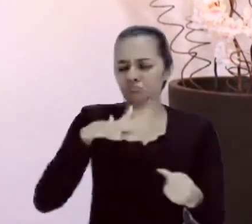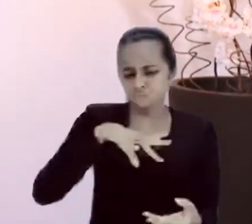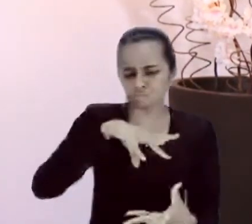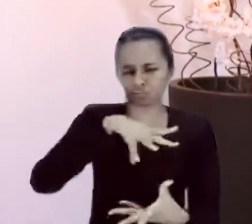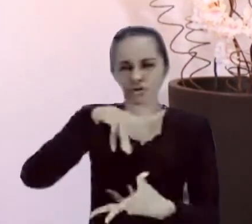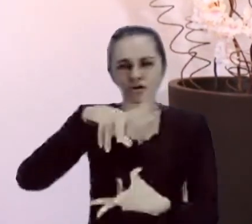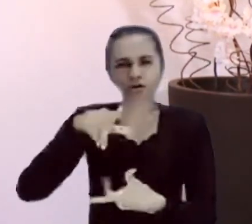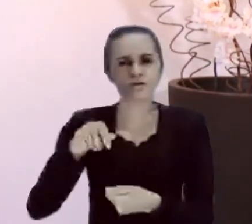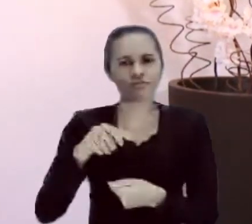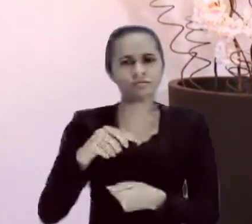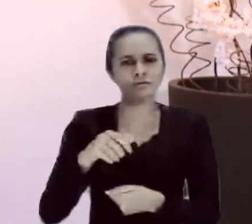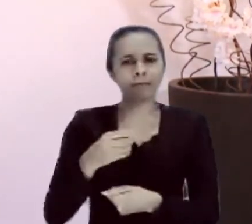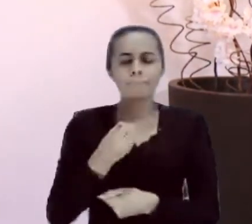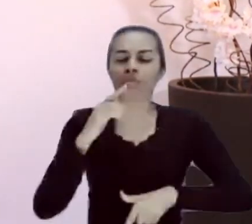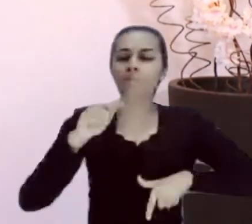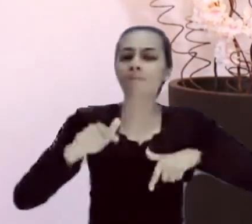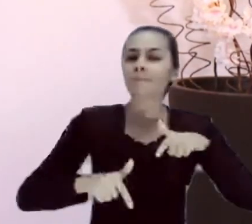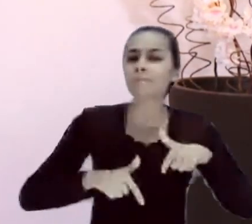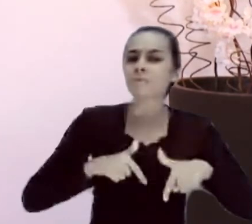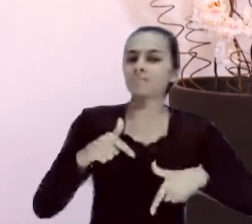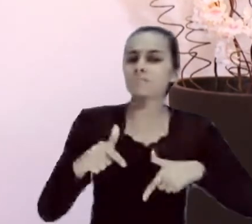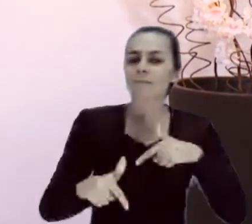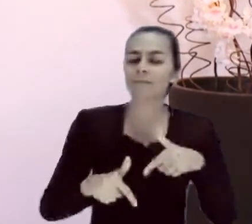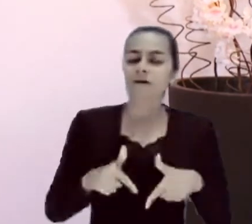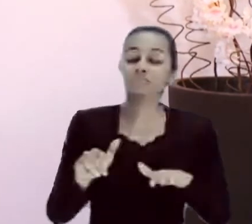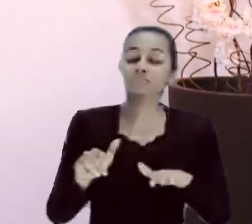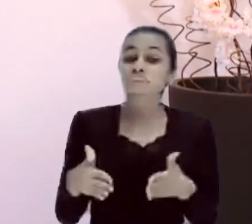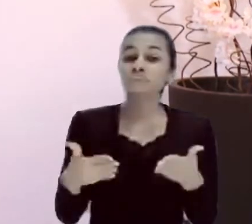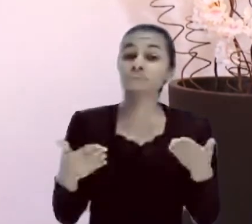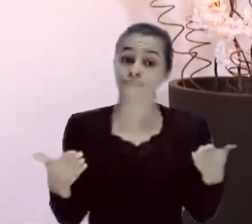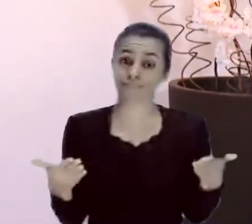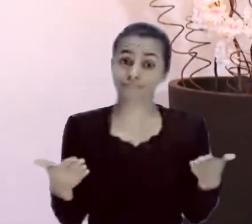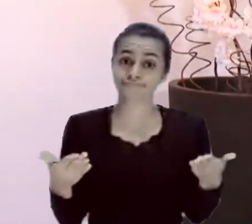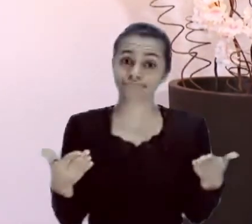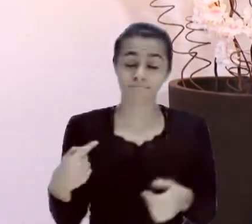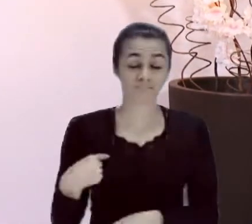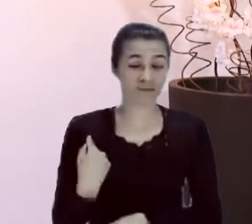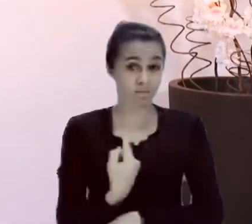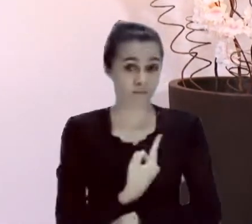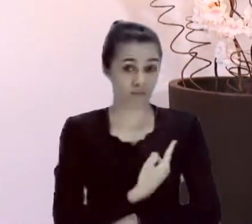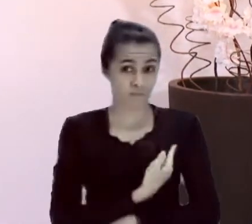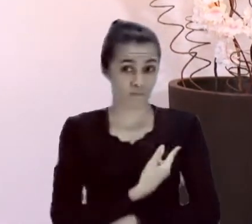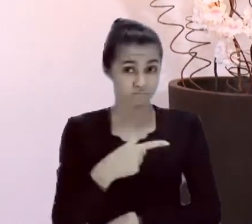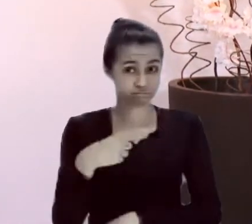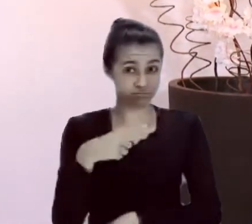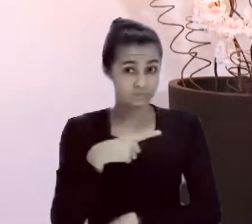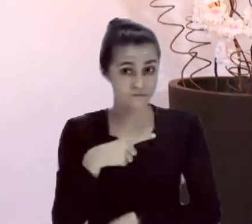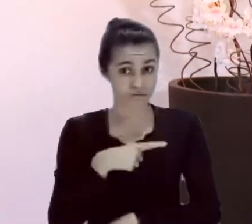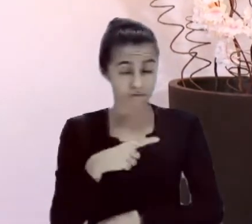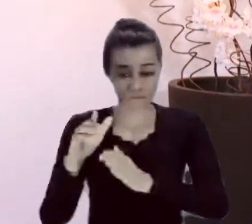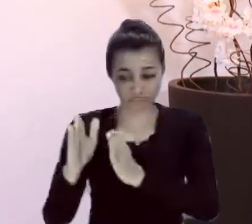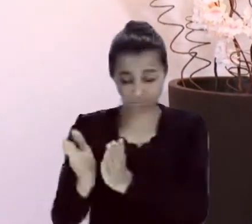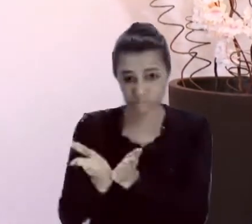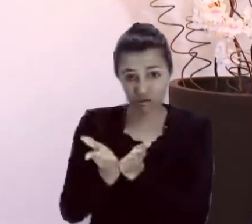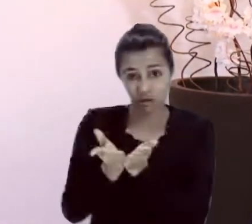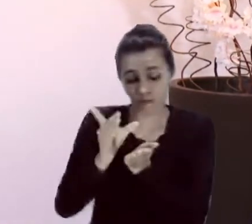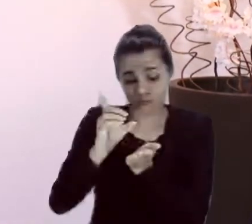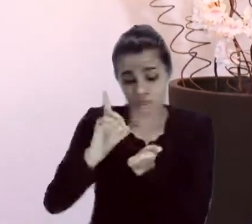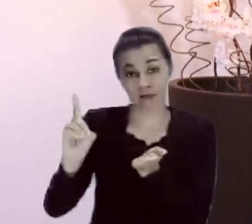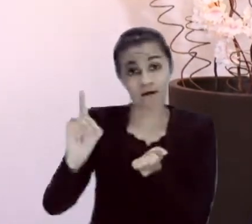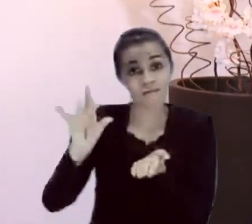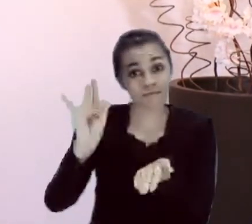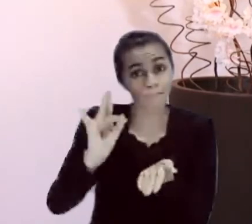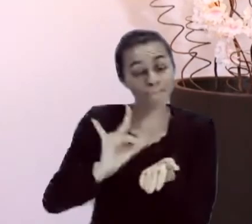Irmãos, nós temos toda a luz do mundo. Deus nos escolheu para sermos portadores da